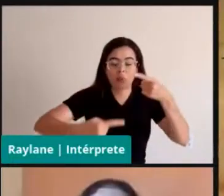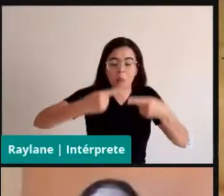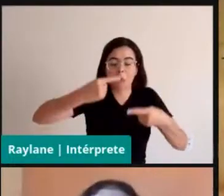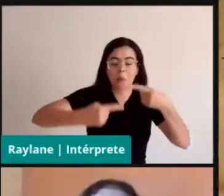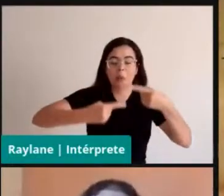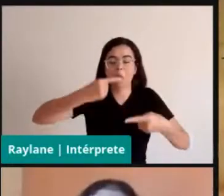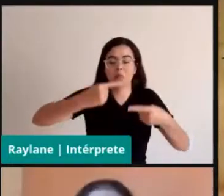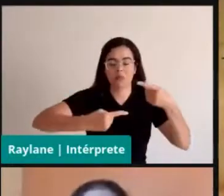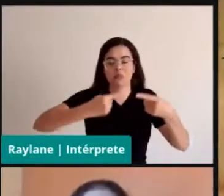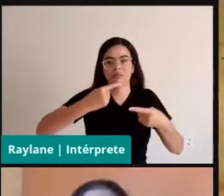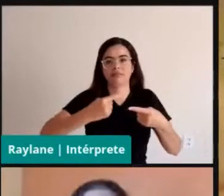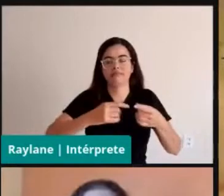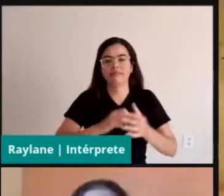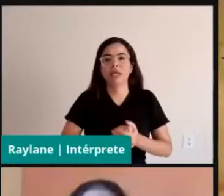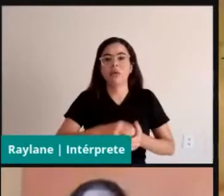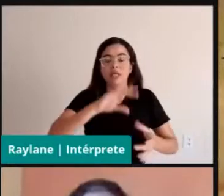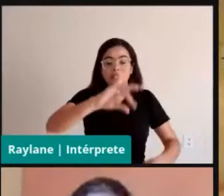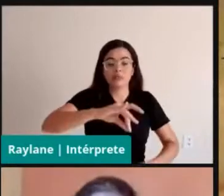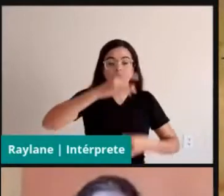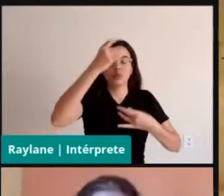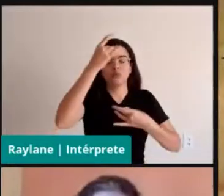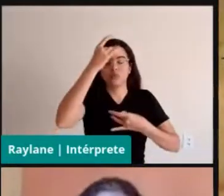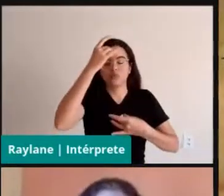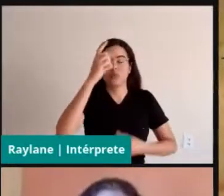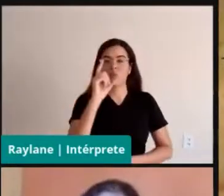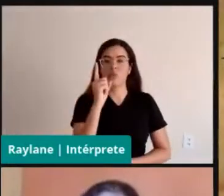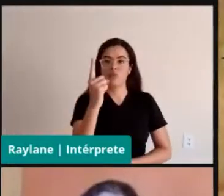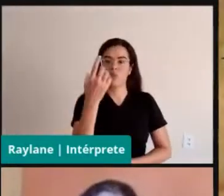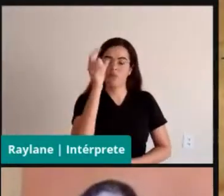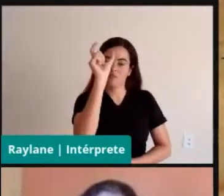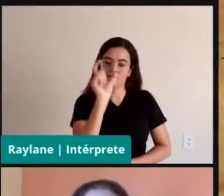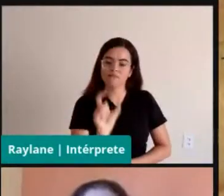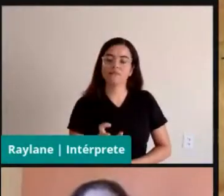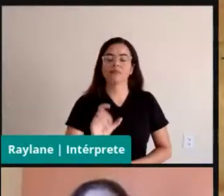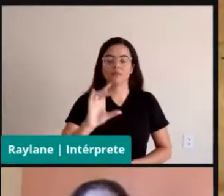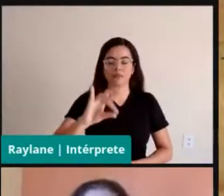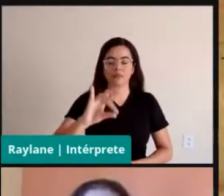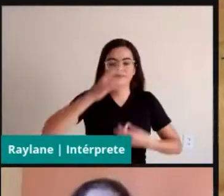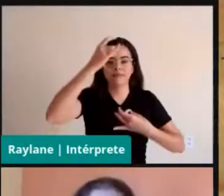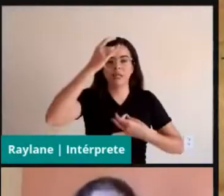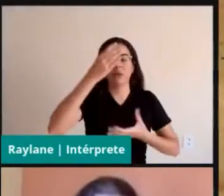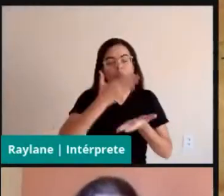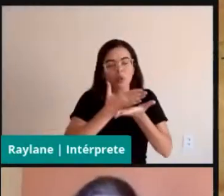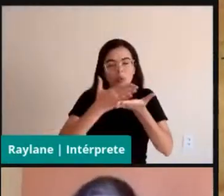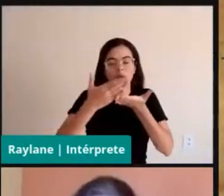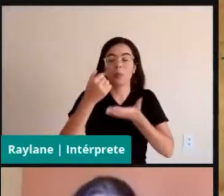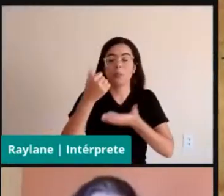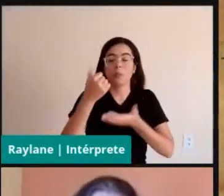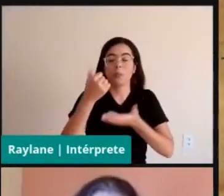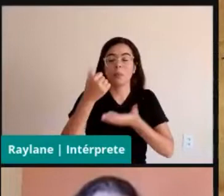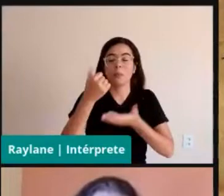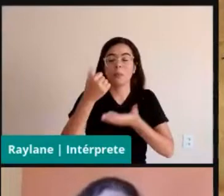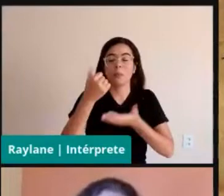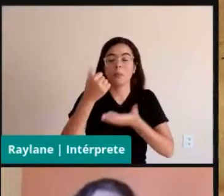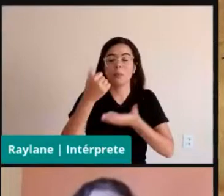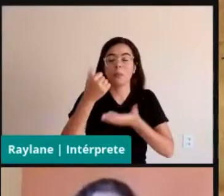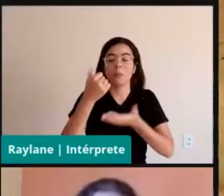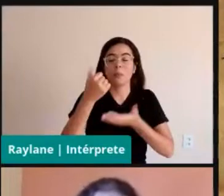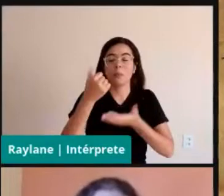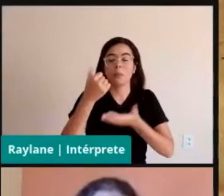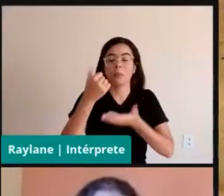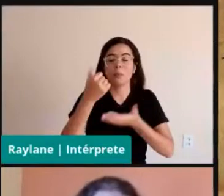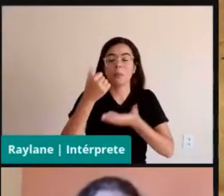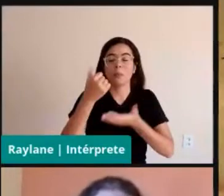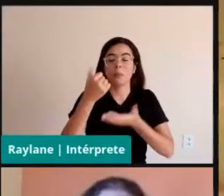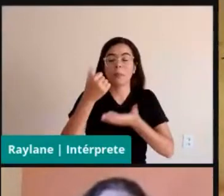um personagem desse exército. E foi daí que surgiu o primeiro RPG. Passando quase uma década, veio o